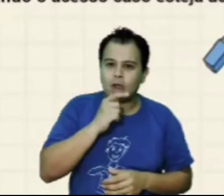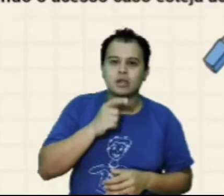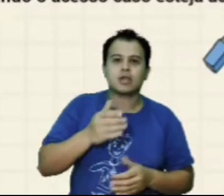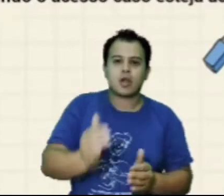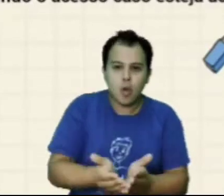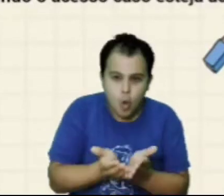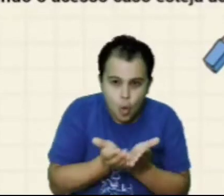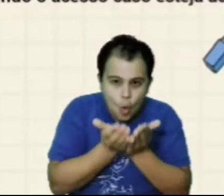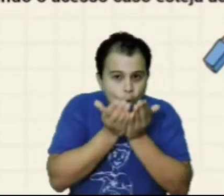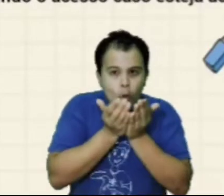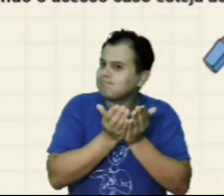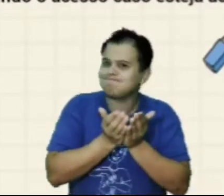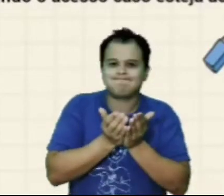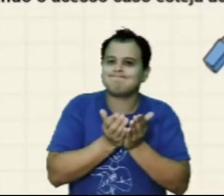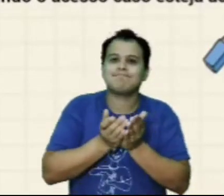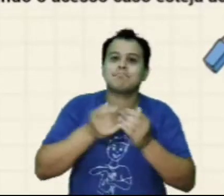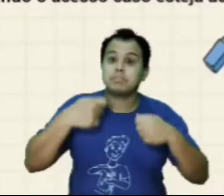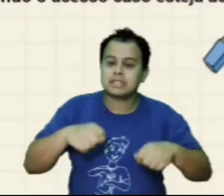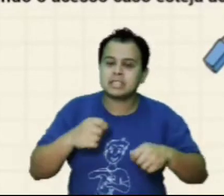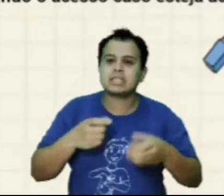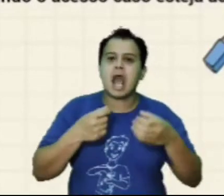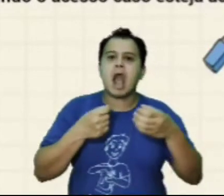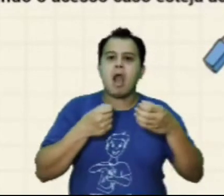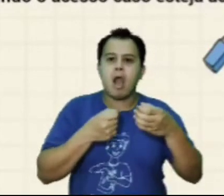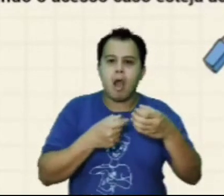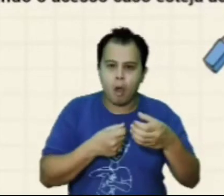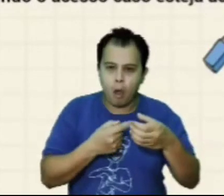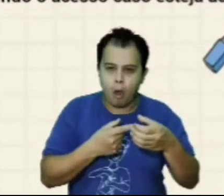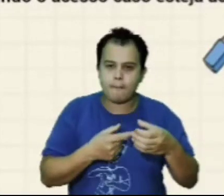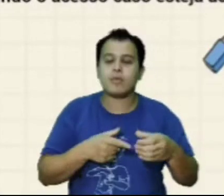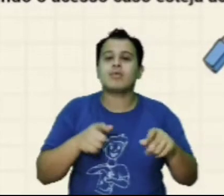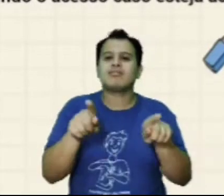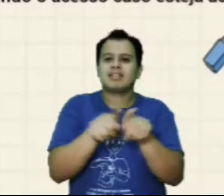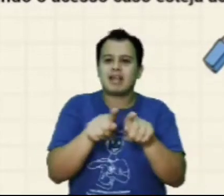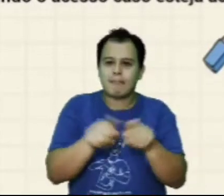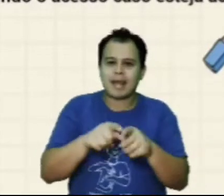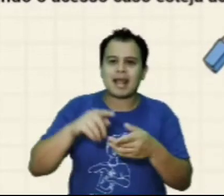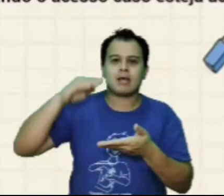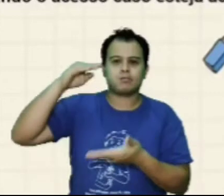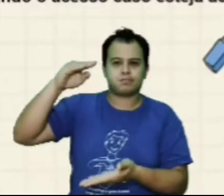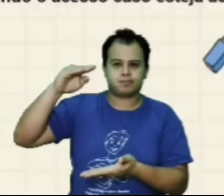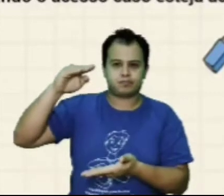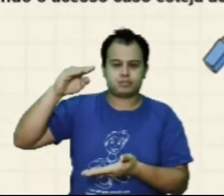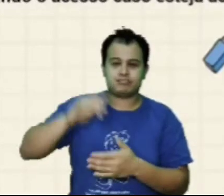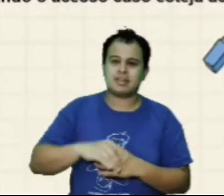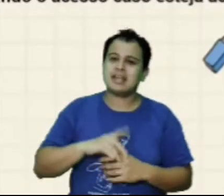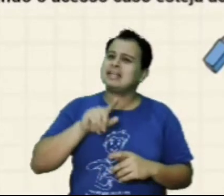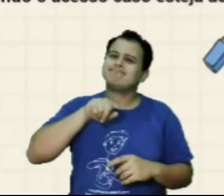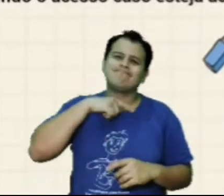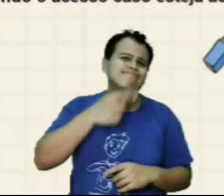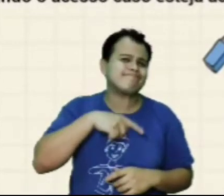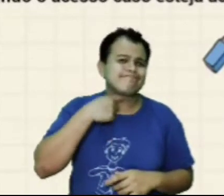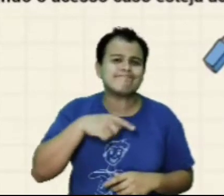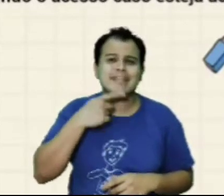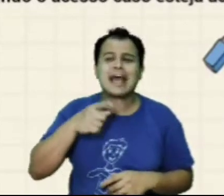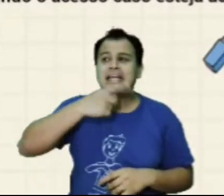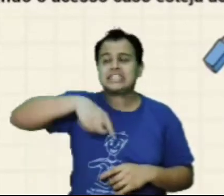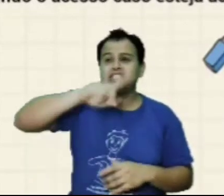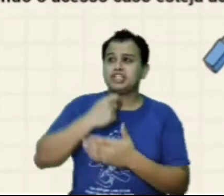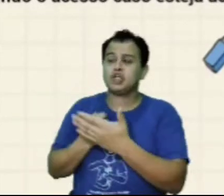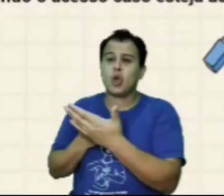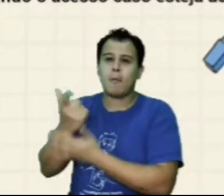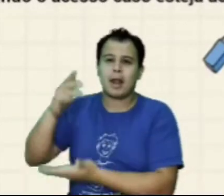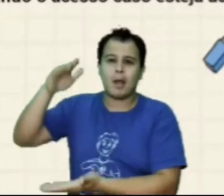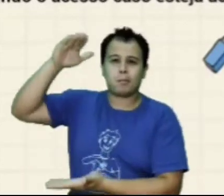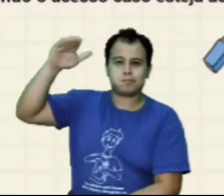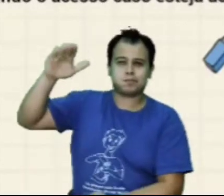garrafas próprias. Copinho descartável para 800 crianças todos os dias não tem condições. O meio